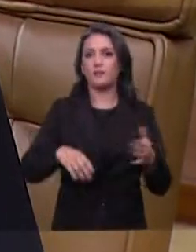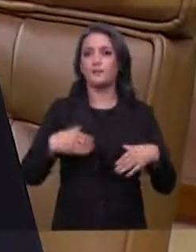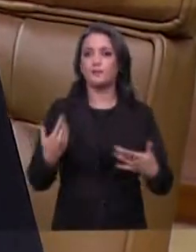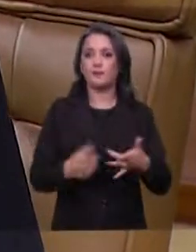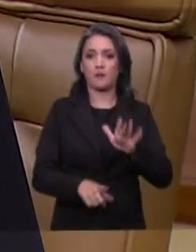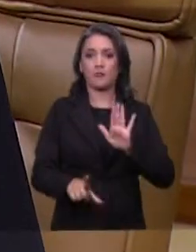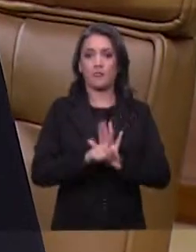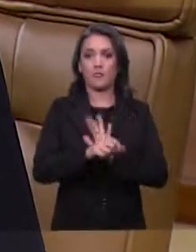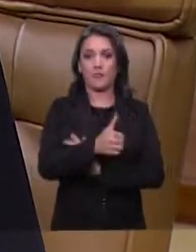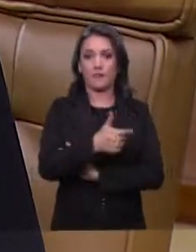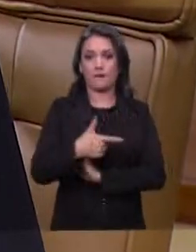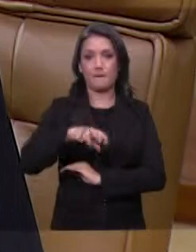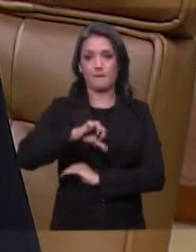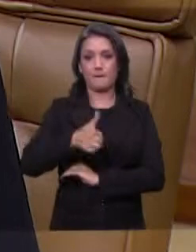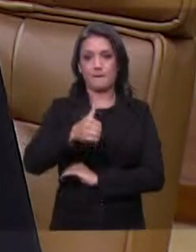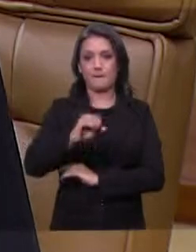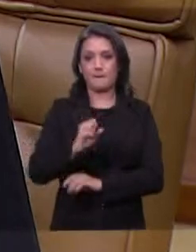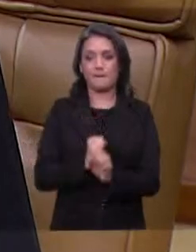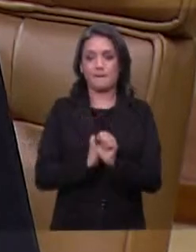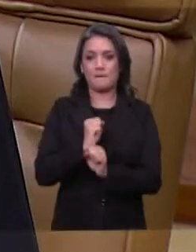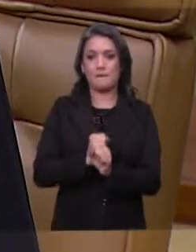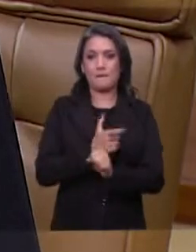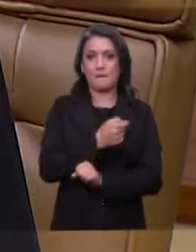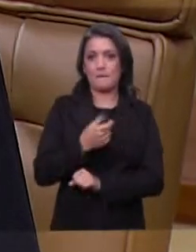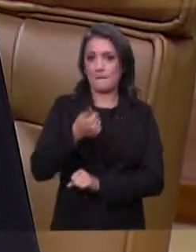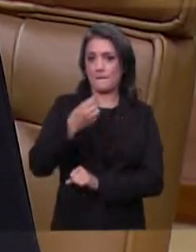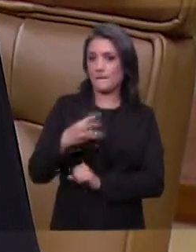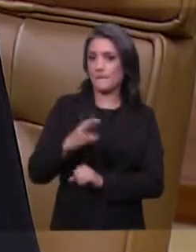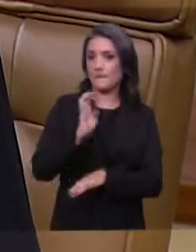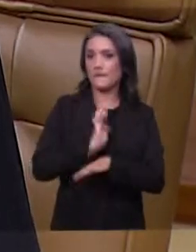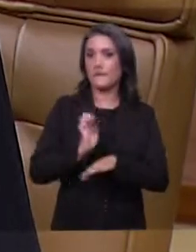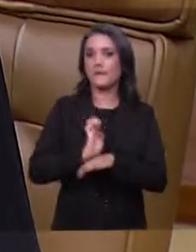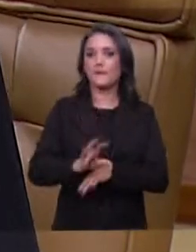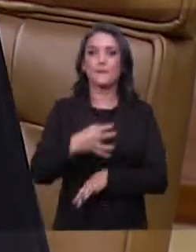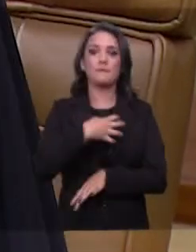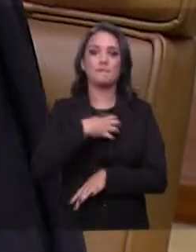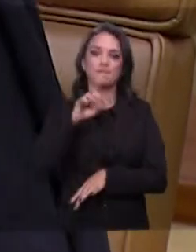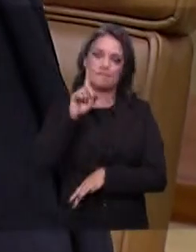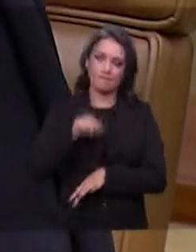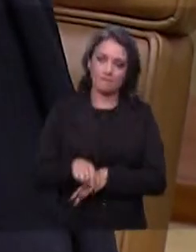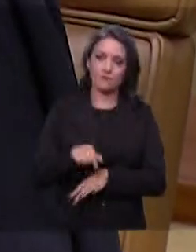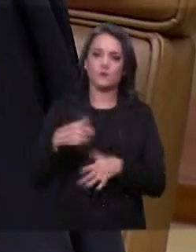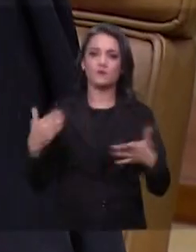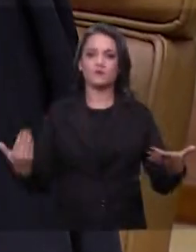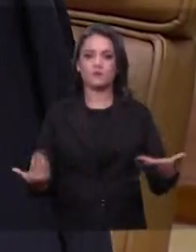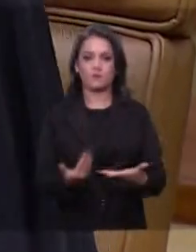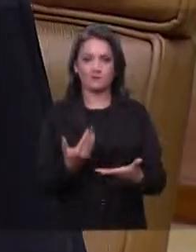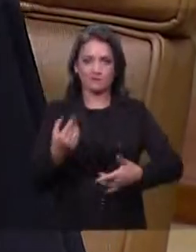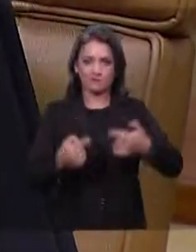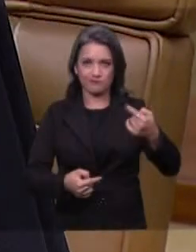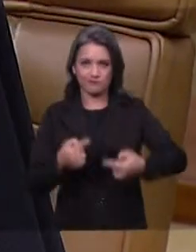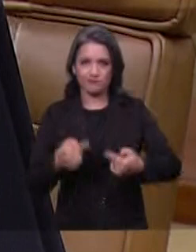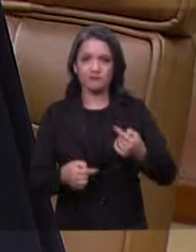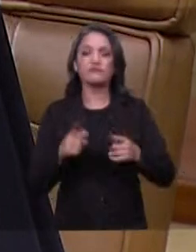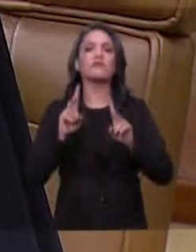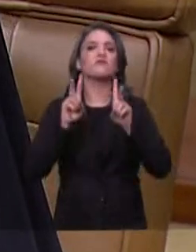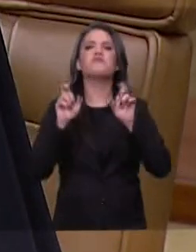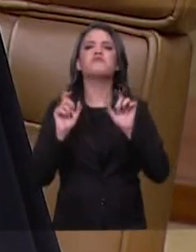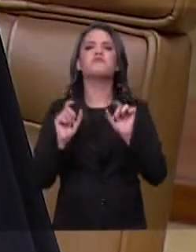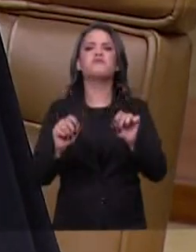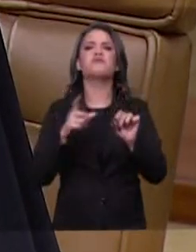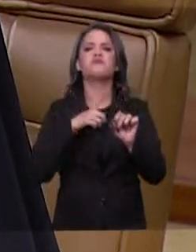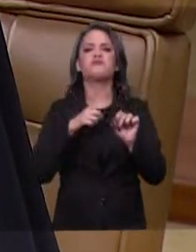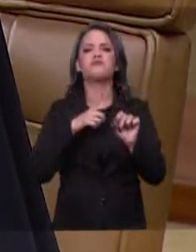Lei 12.910/2013 no Estado da Bahia, objeto desta discussão, dispõe sobre a regularização